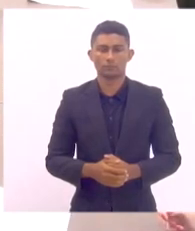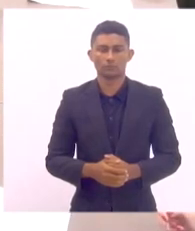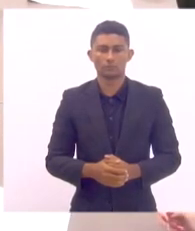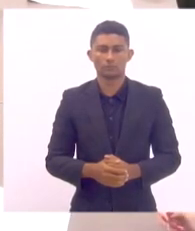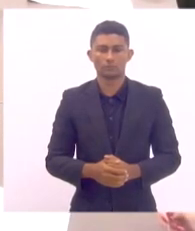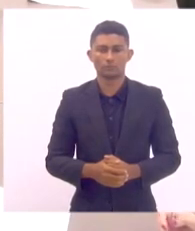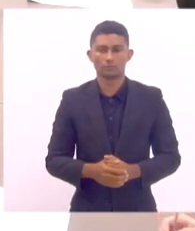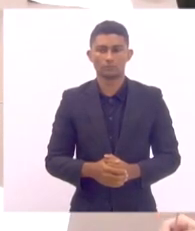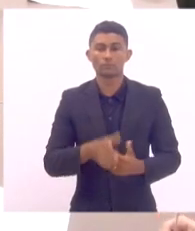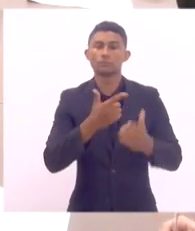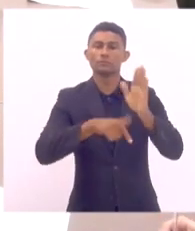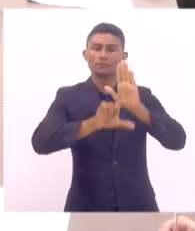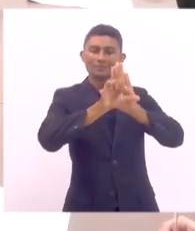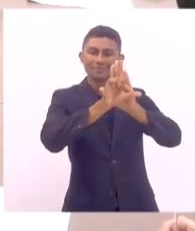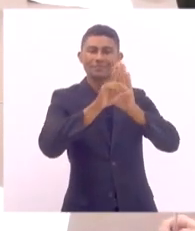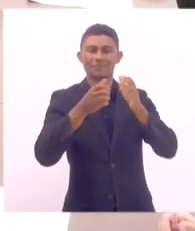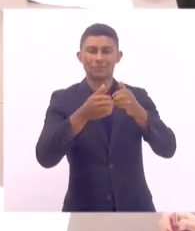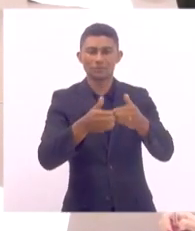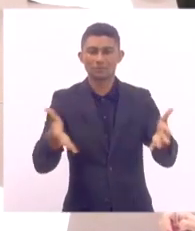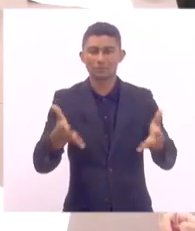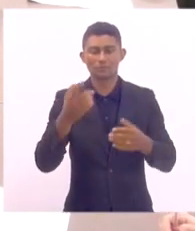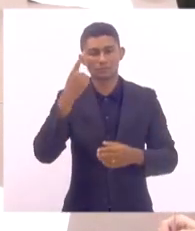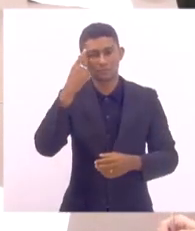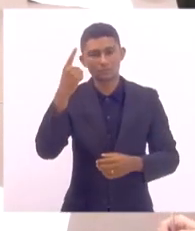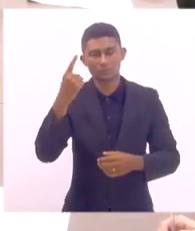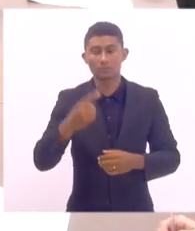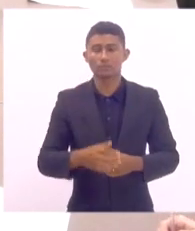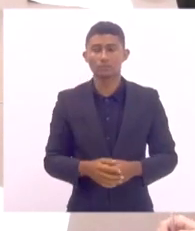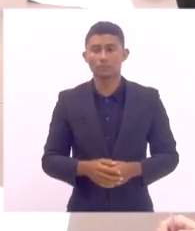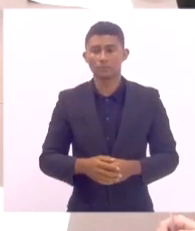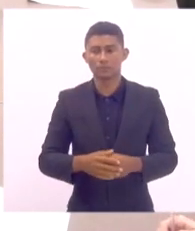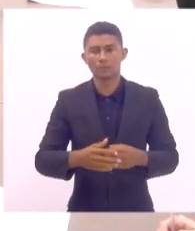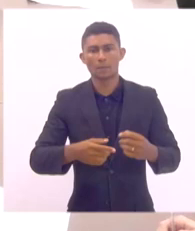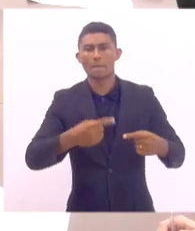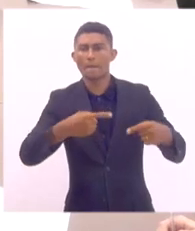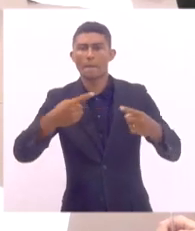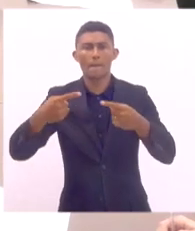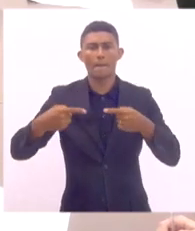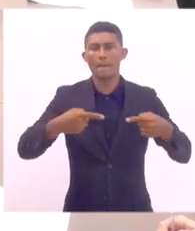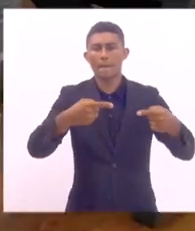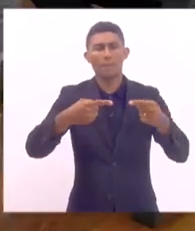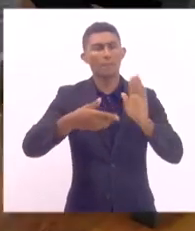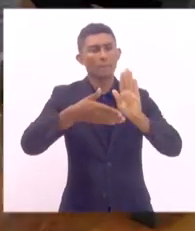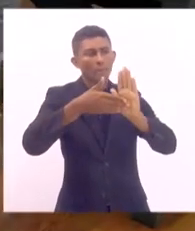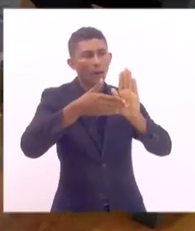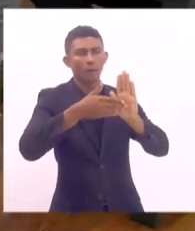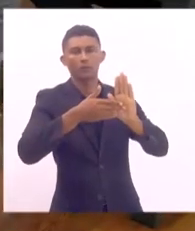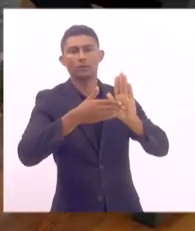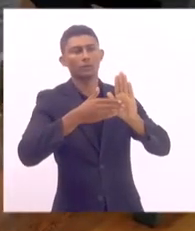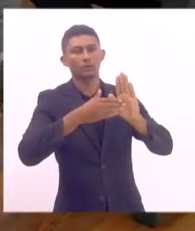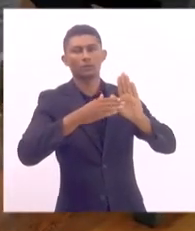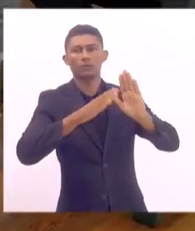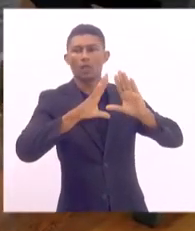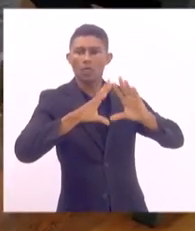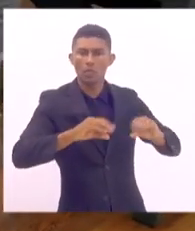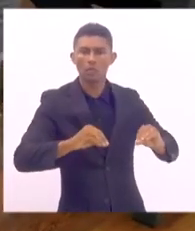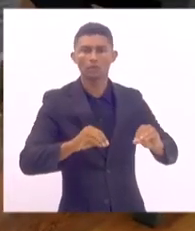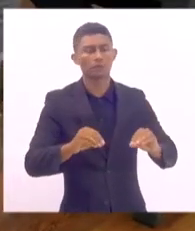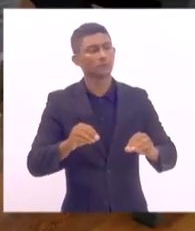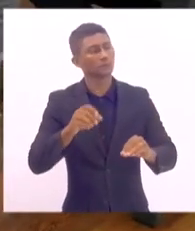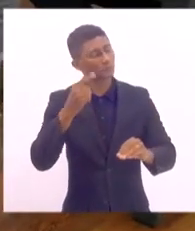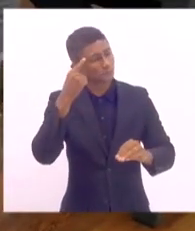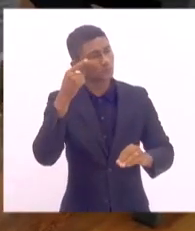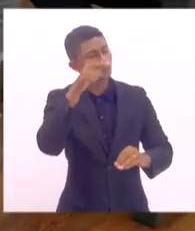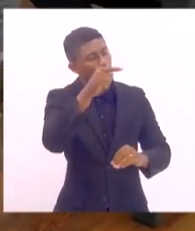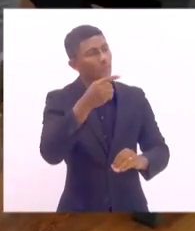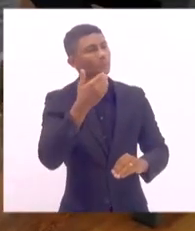No início da legislatura, a gente chegou a várias discussões que toda hora derrubava a pauta aqui. O senhor intercedeu, pediu que a